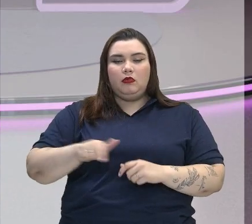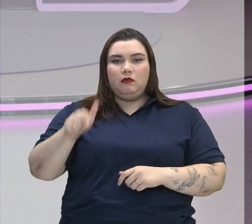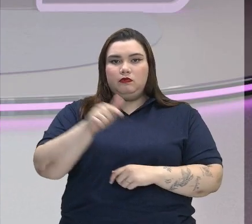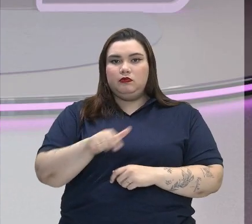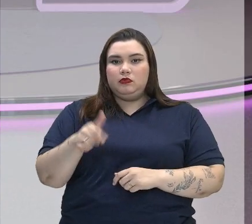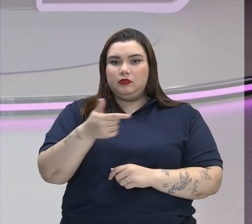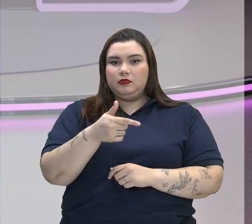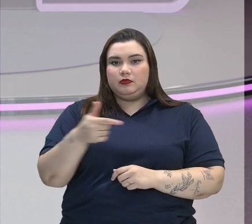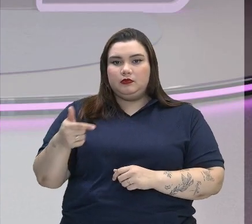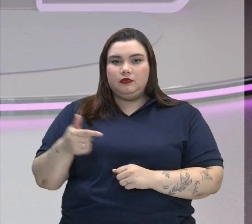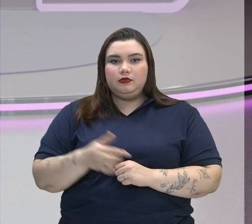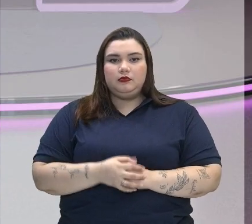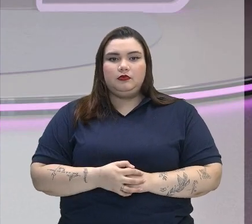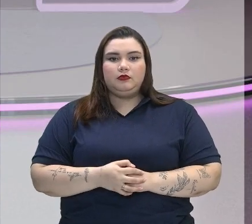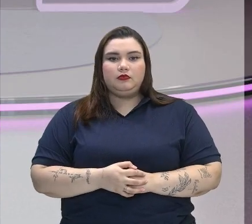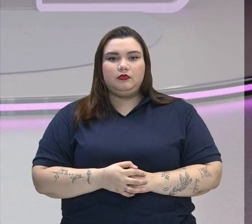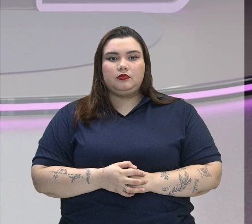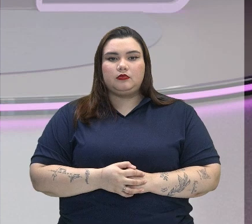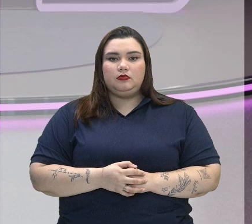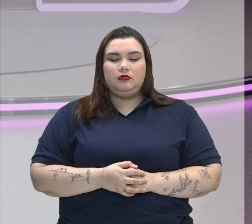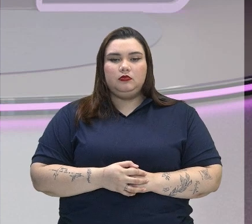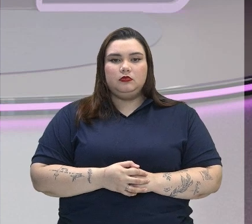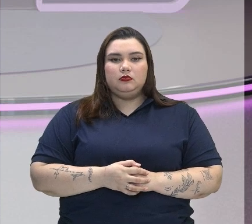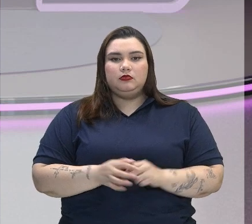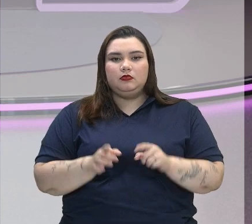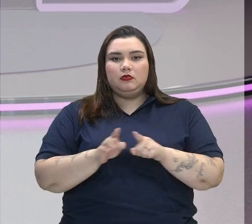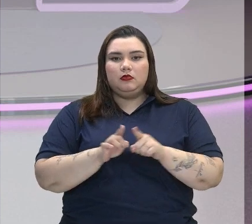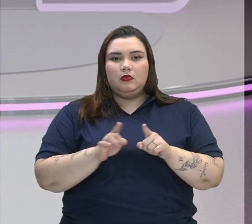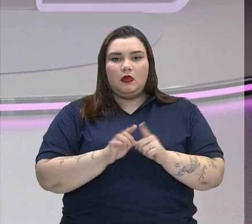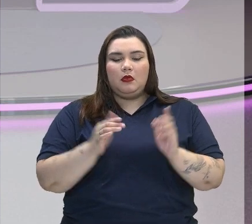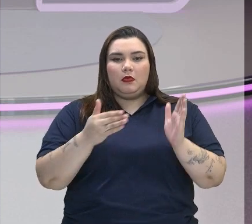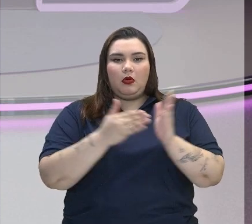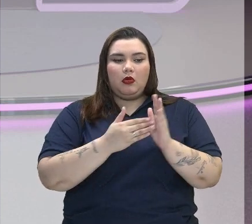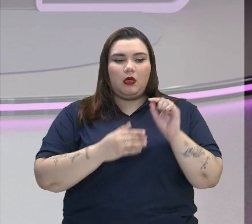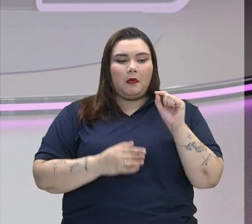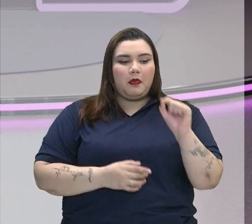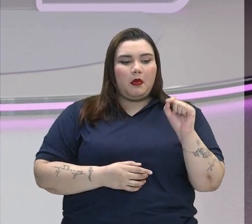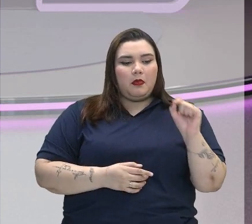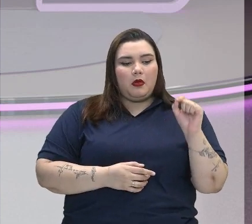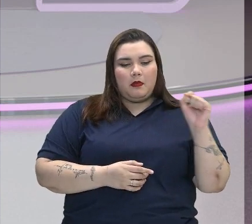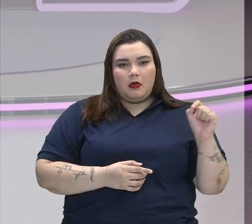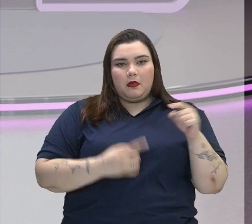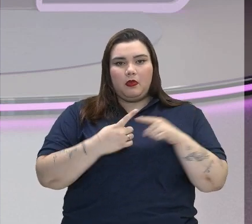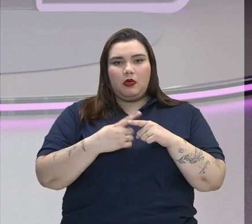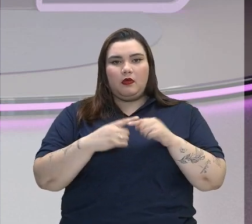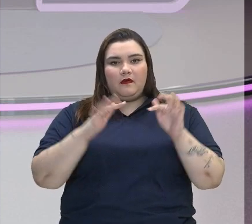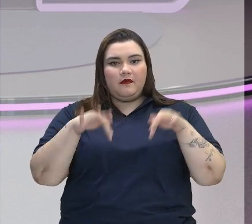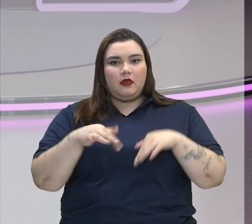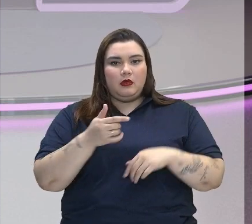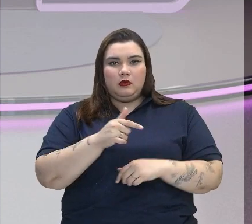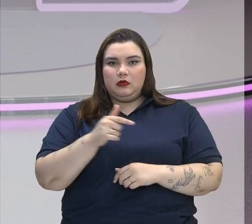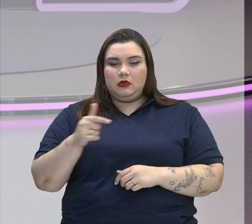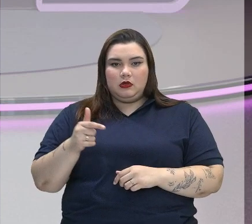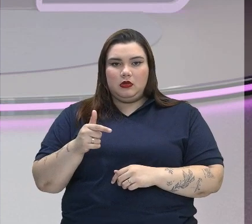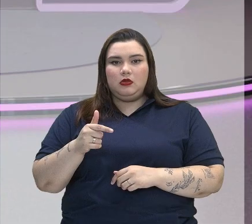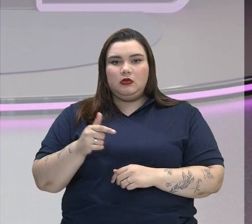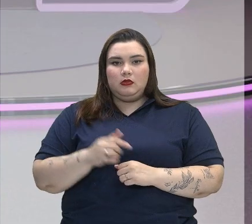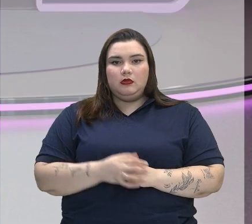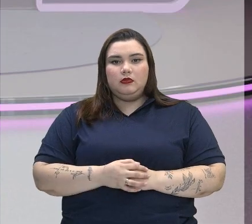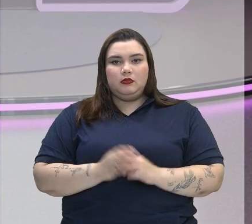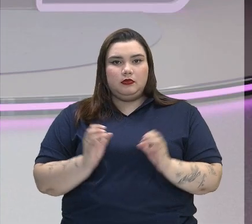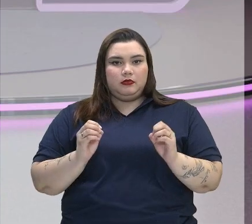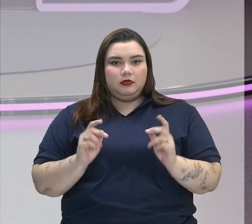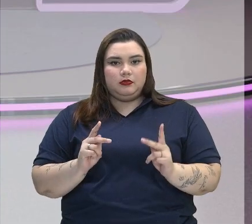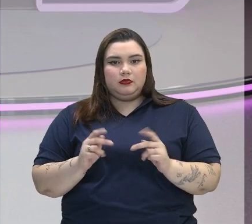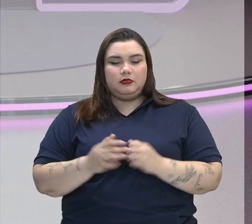certo? E também você pode colocar no final reticências, porque ele não acaba ali no 5, a calculadora só está fazendo o arredondamento, tá